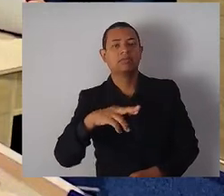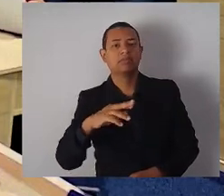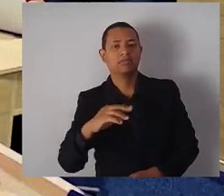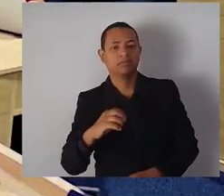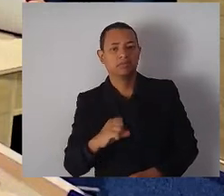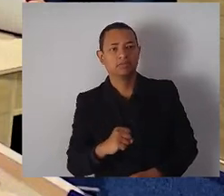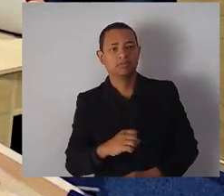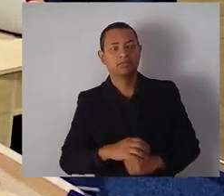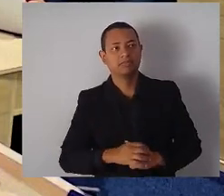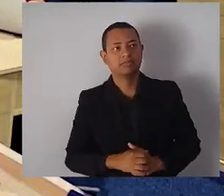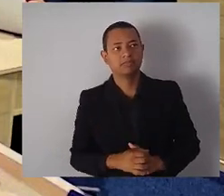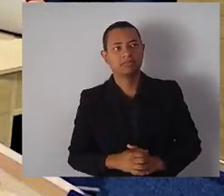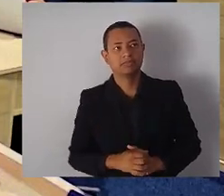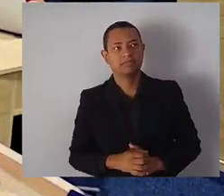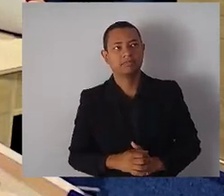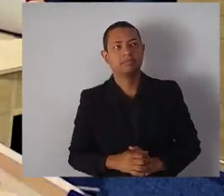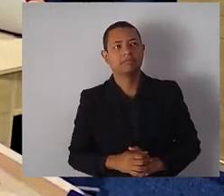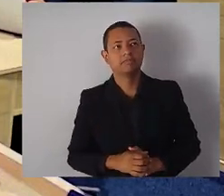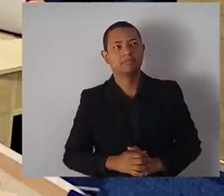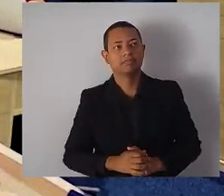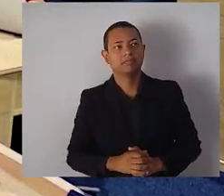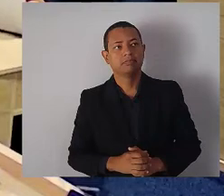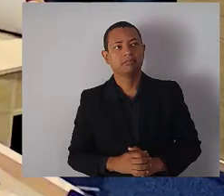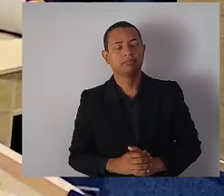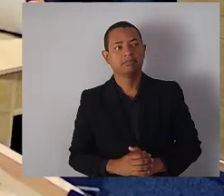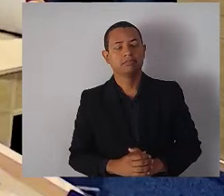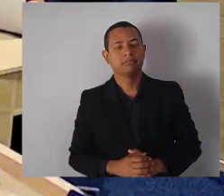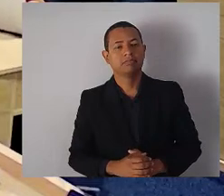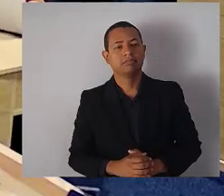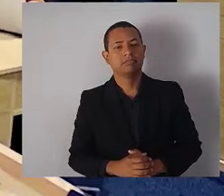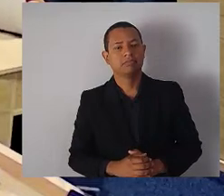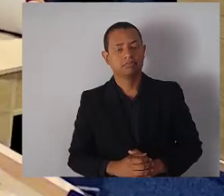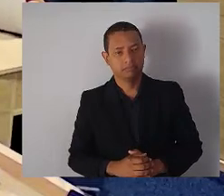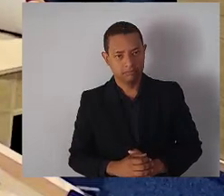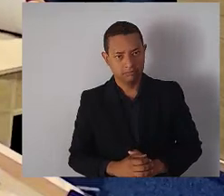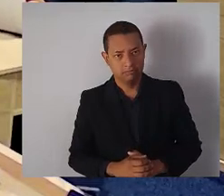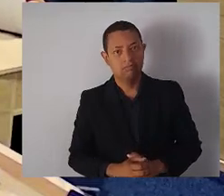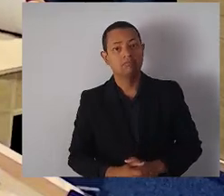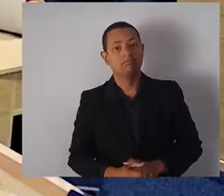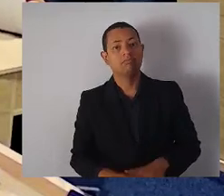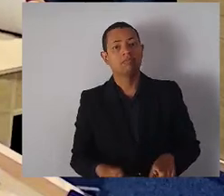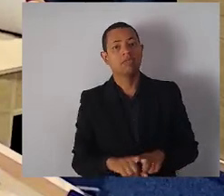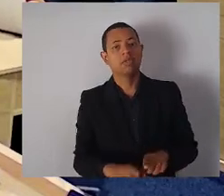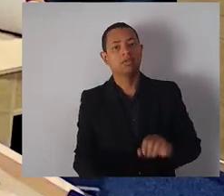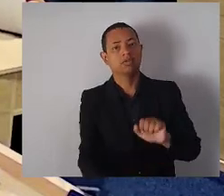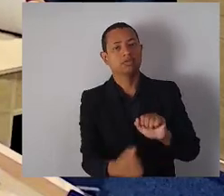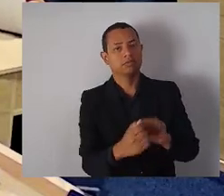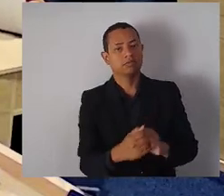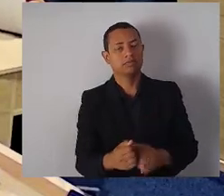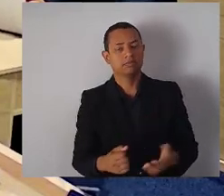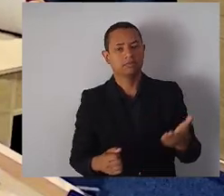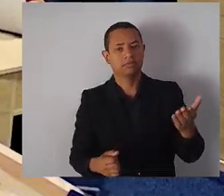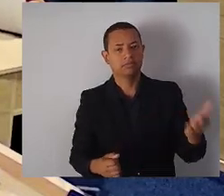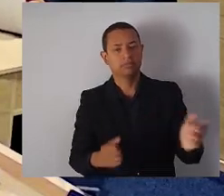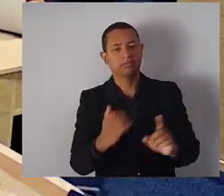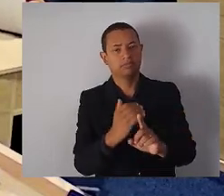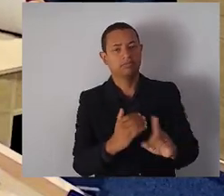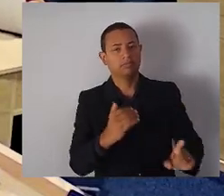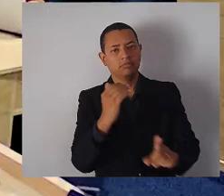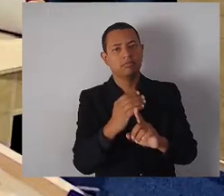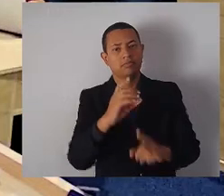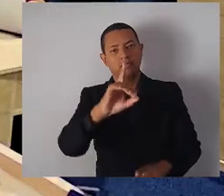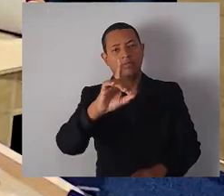juiz federal, e também está o desembargador eleitoral